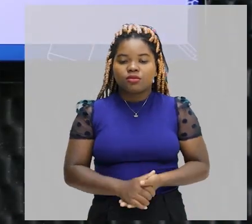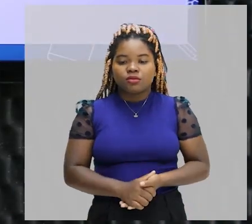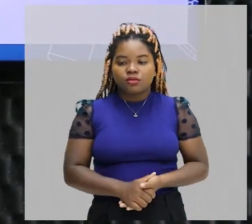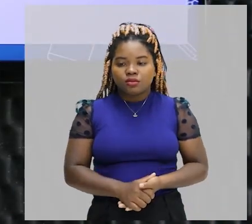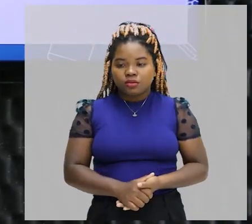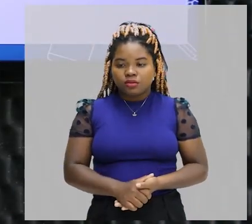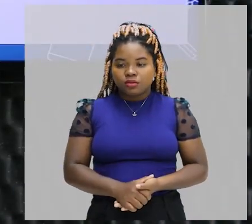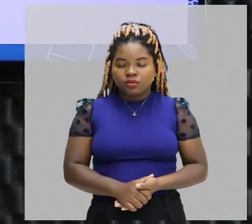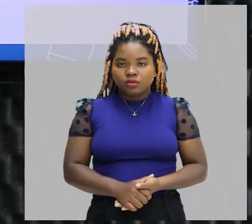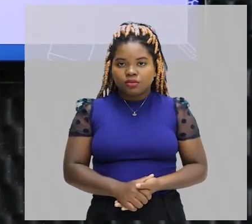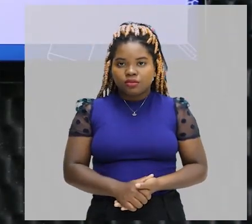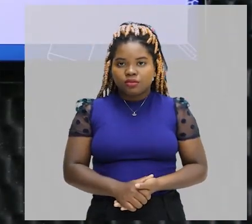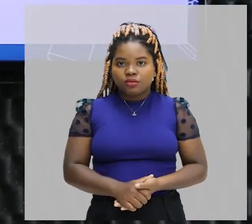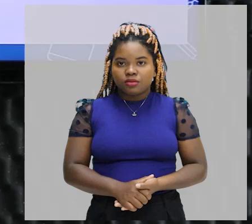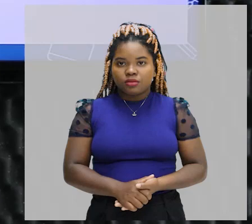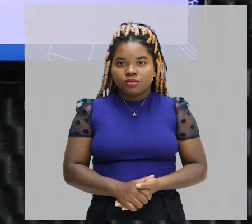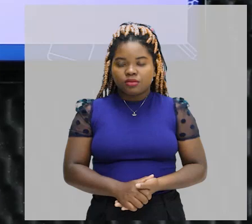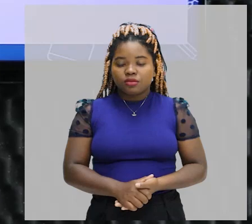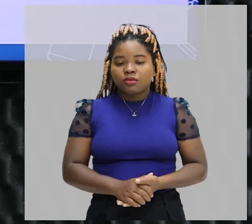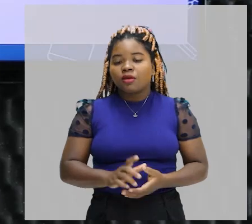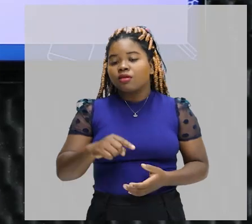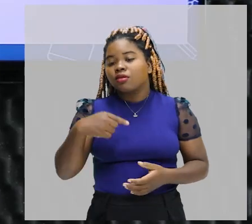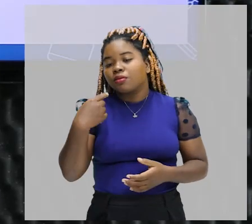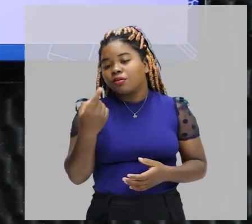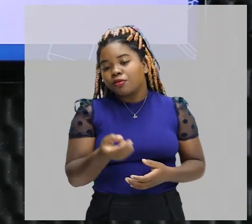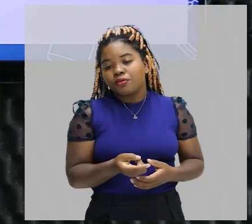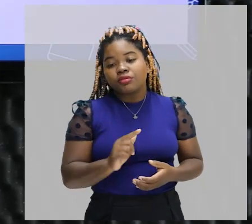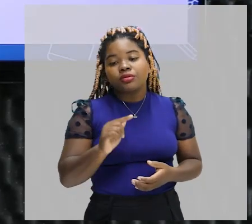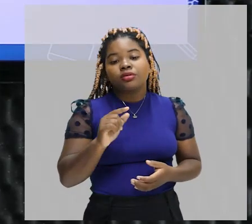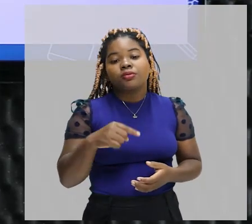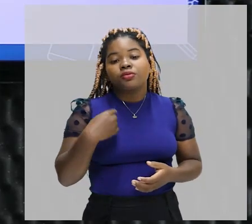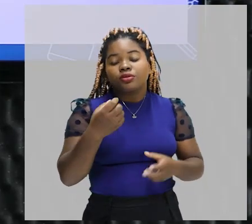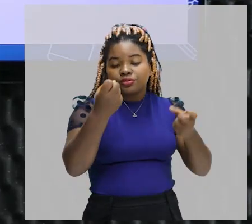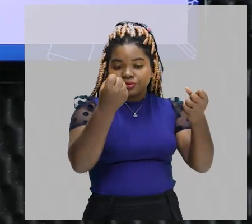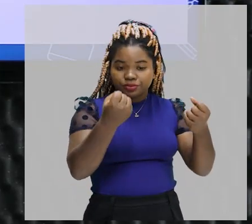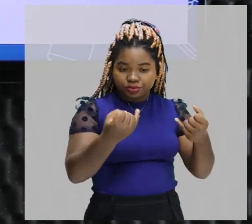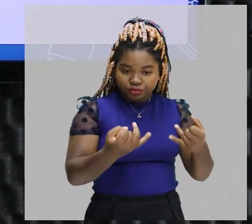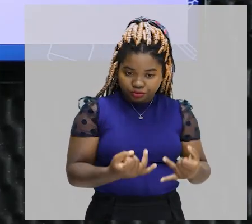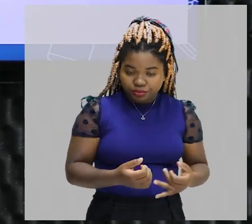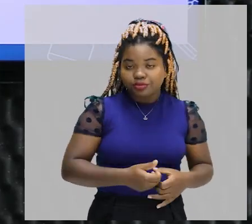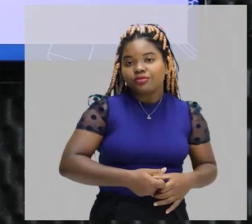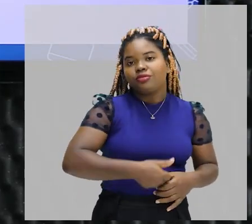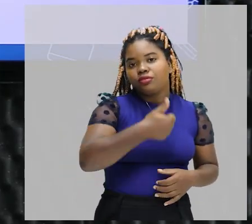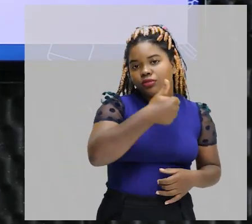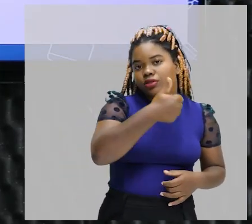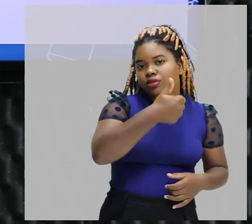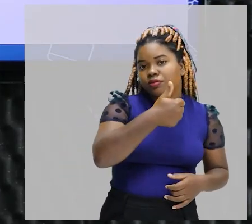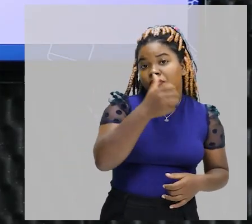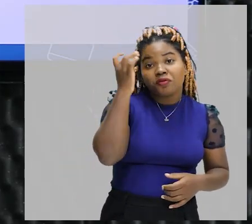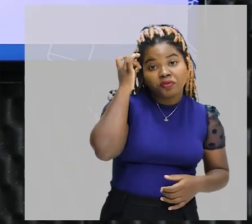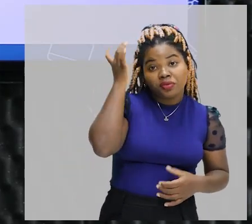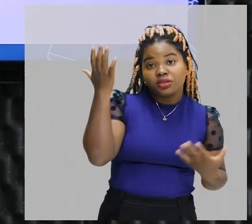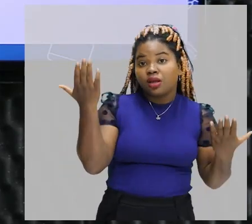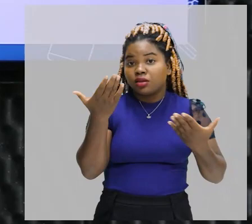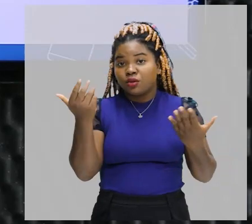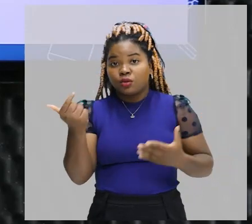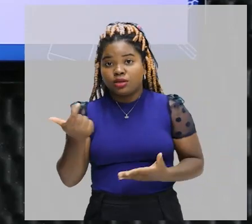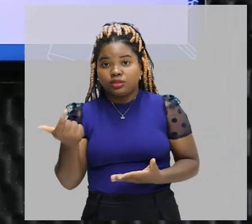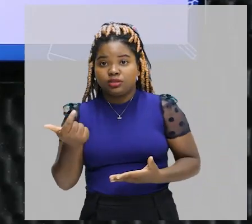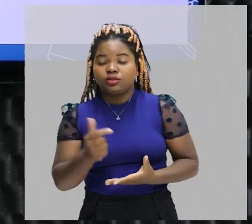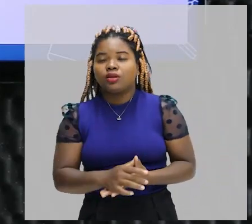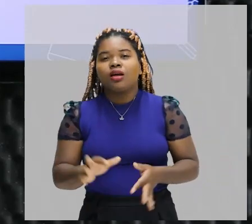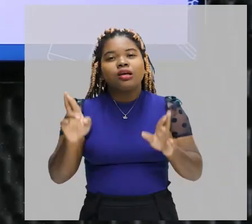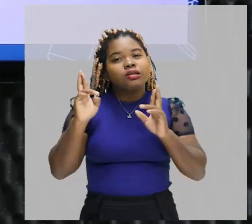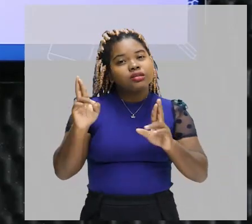Certo? Aqui, depois da explicação que nós demos para a questão 1, né, aqui ficou bem fácil, certo? Eu espero